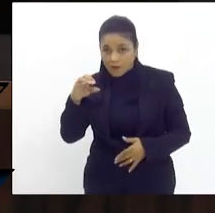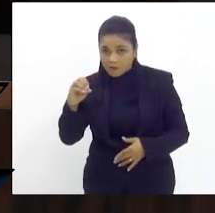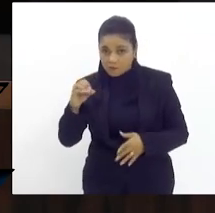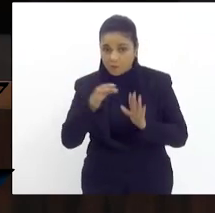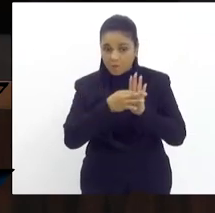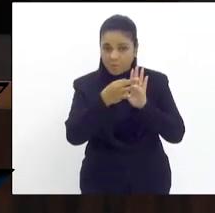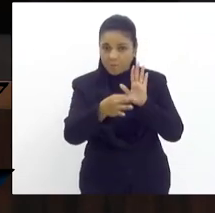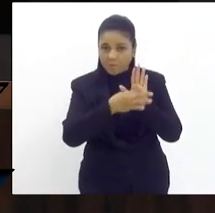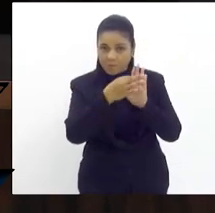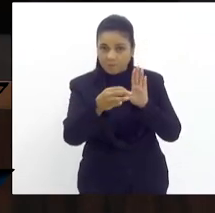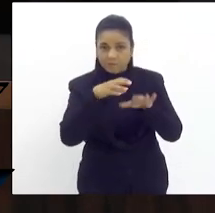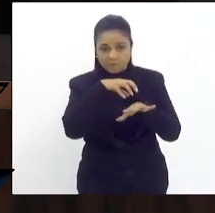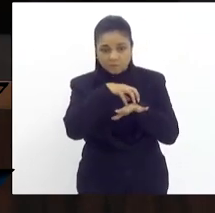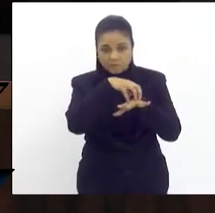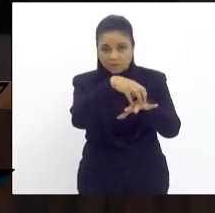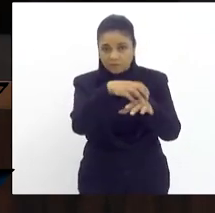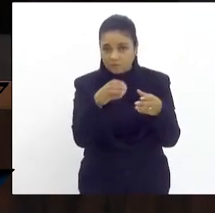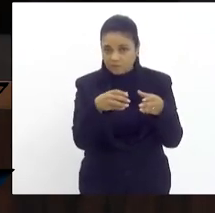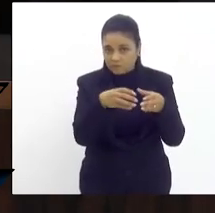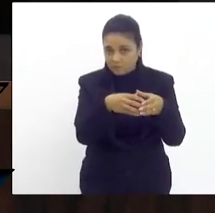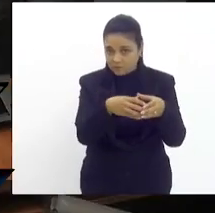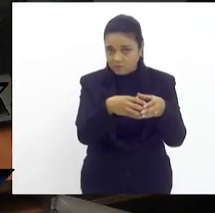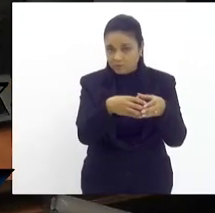para descer pela comissão de transporte